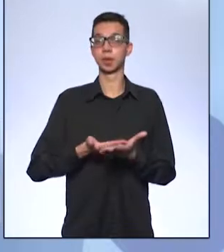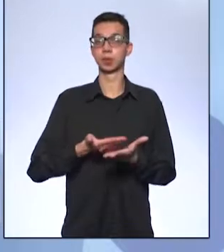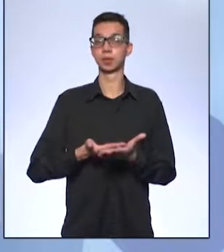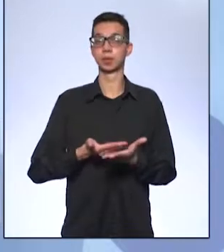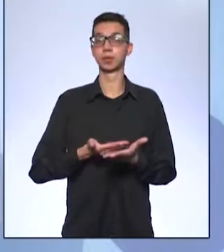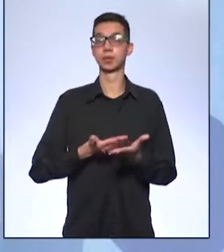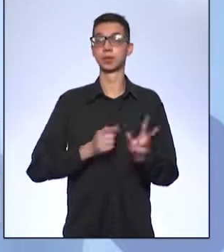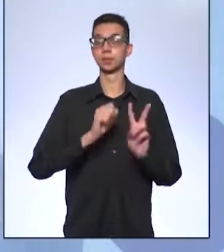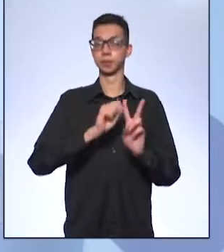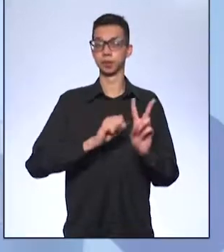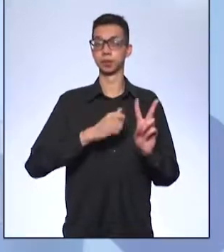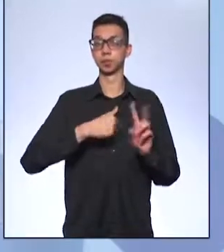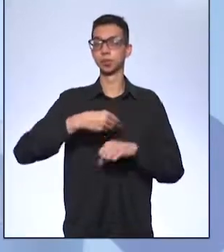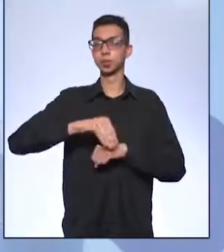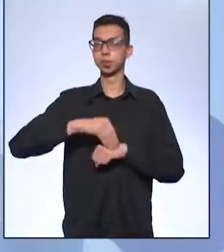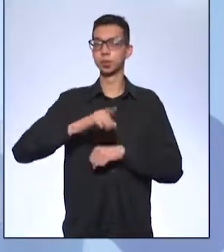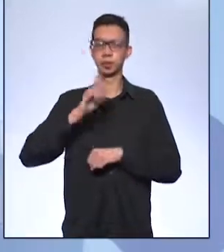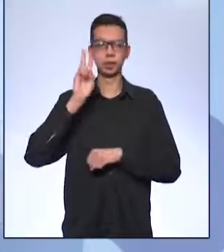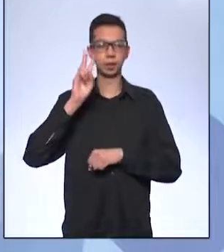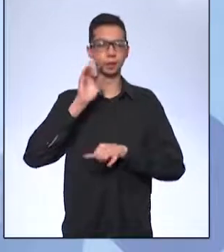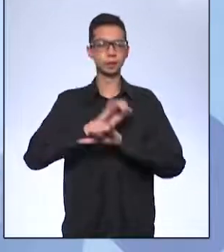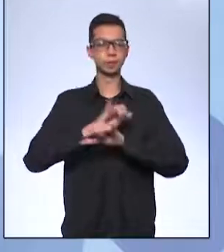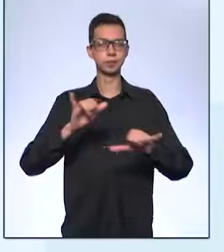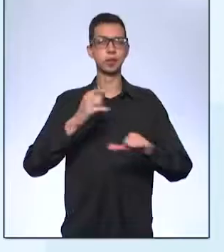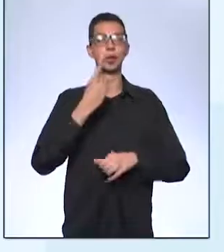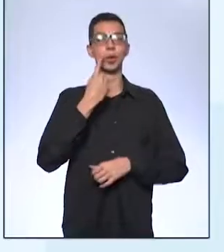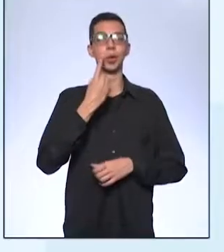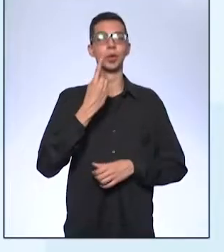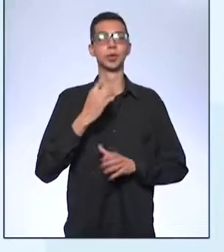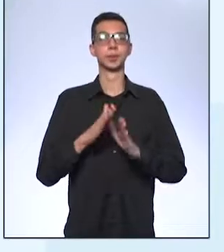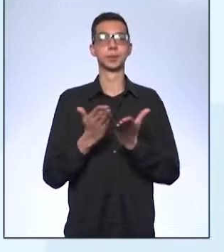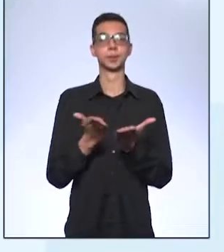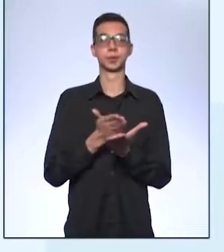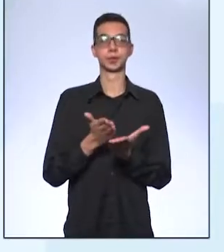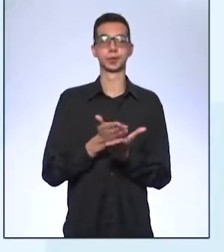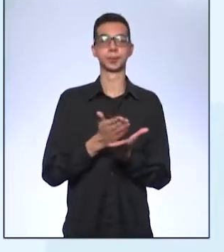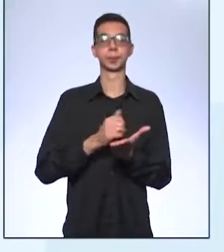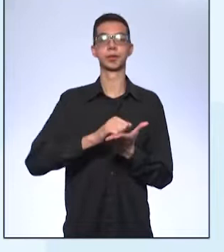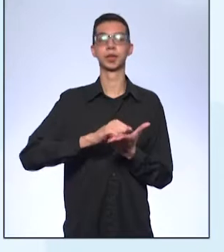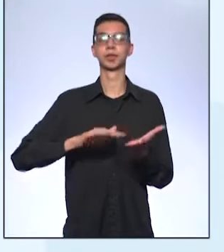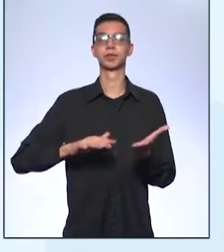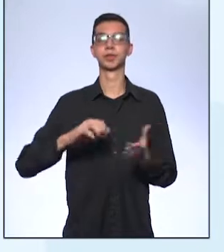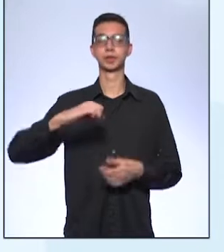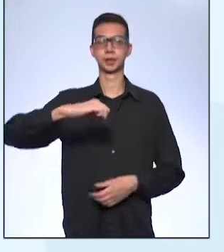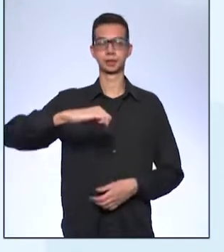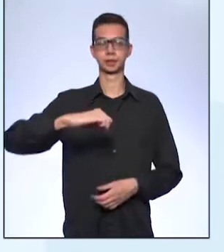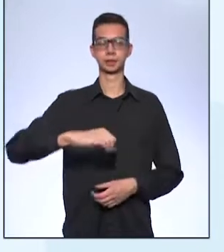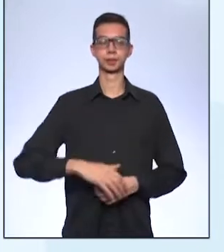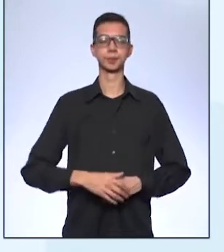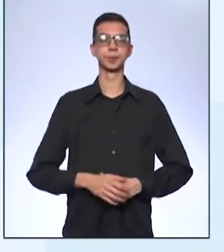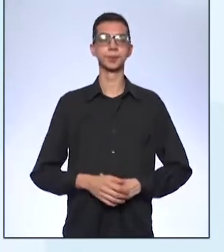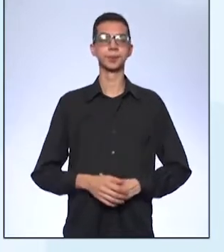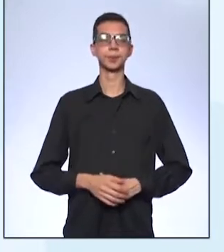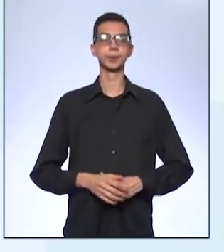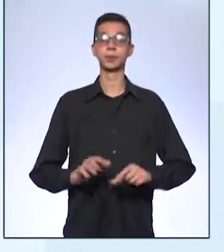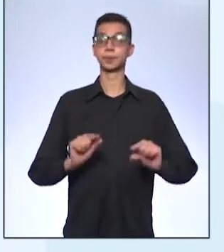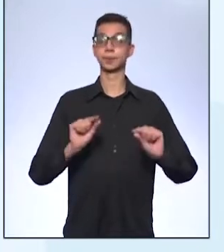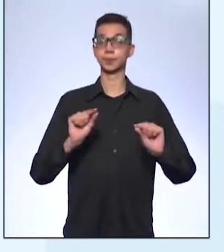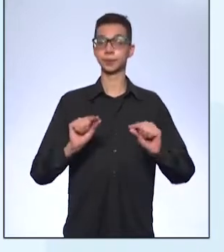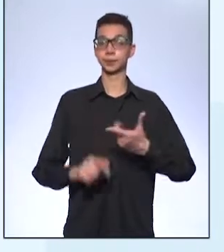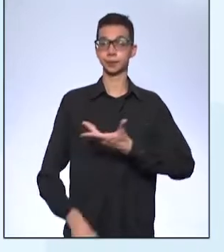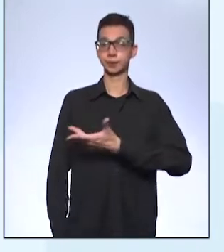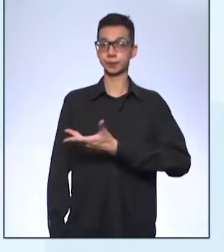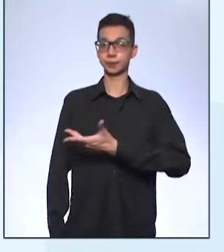fizessem uma campanha, lembram disso? Vamos dar uma olhada na página aí da Activity 9, que ele pede para que vocês olhassem para